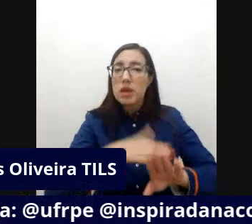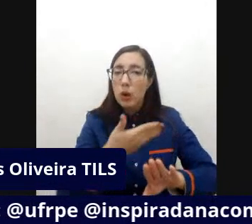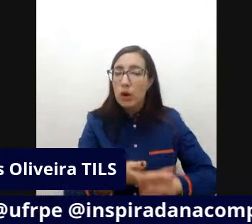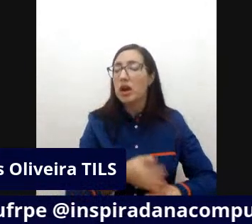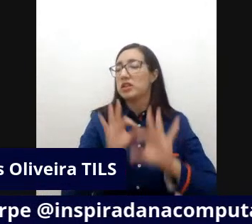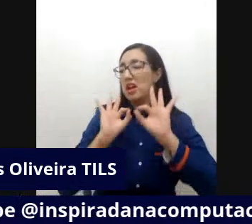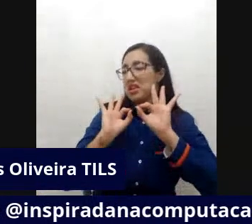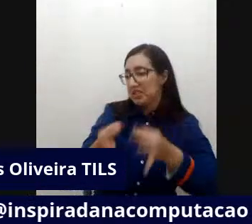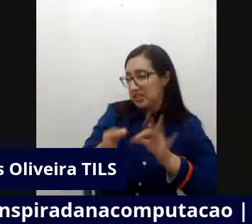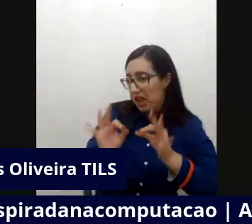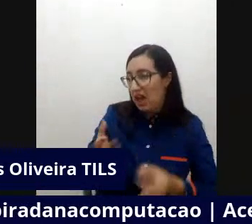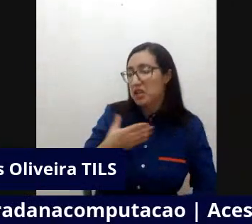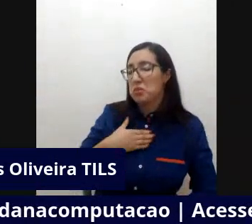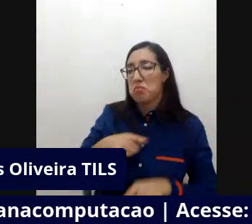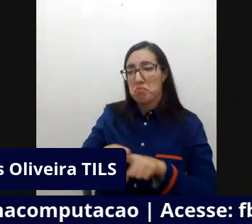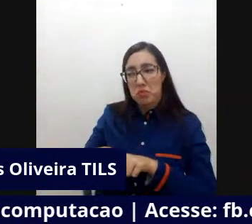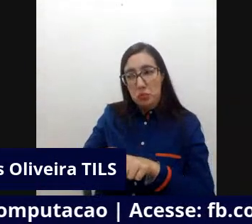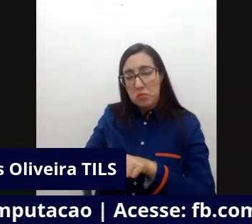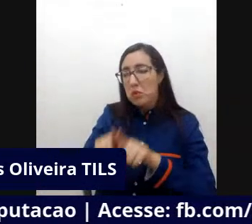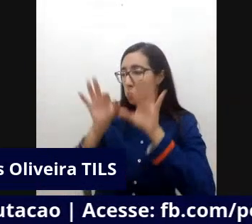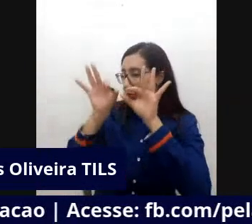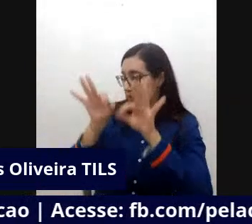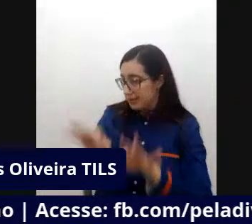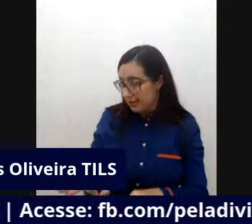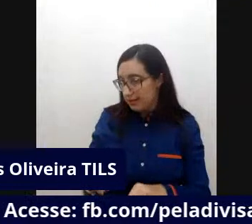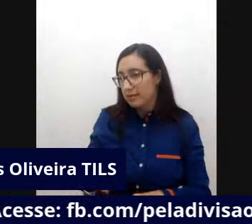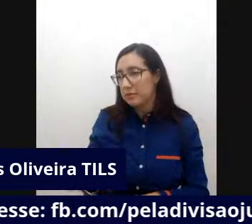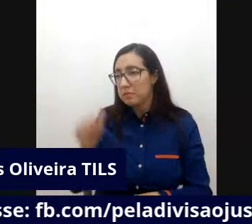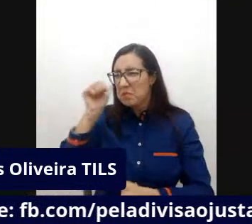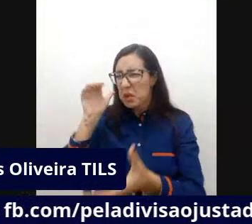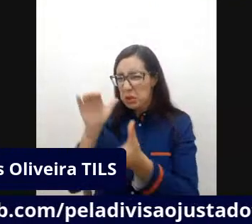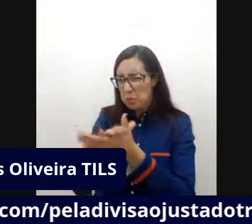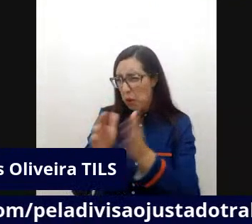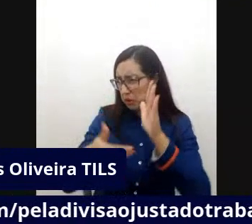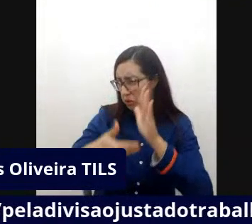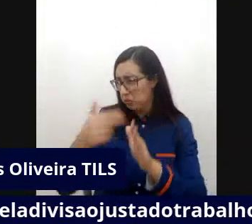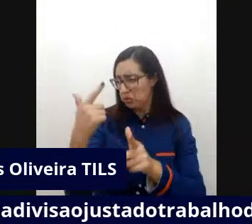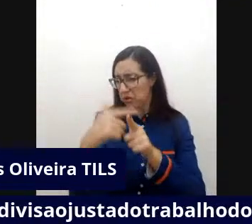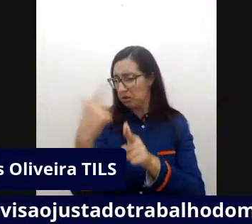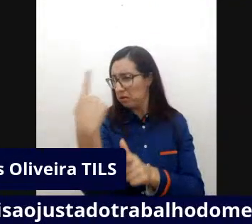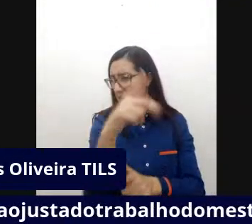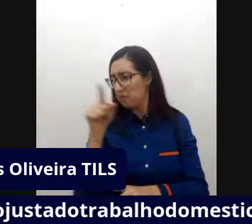trabalho de casa, né, é coisa de mulher. Então,